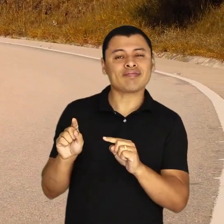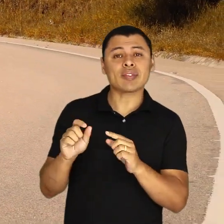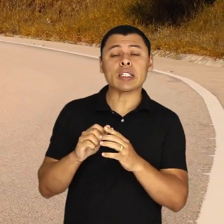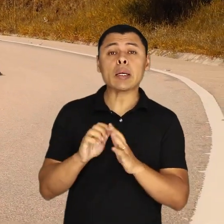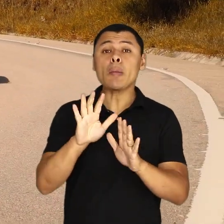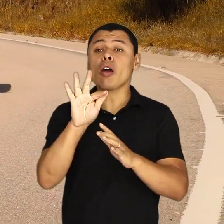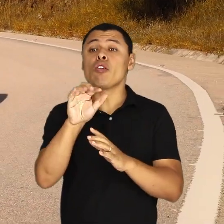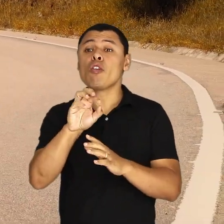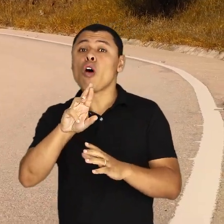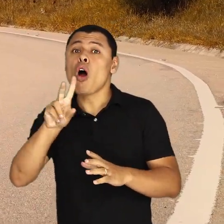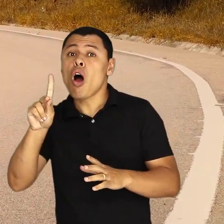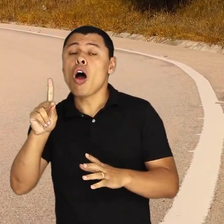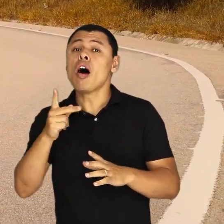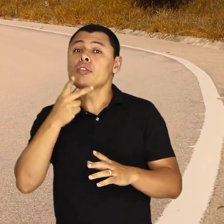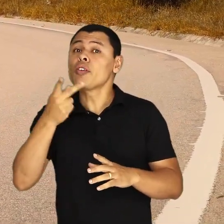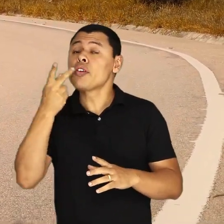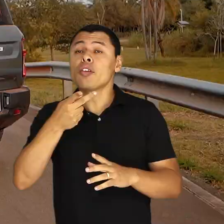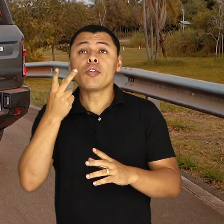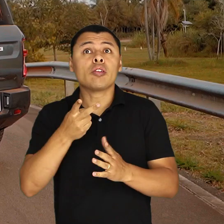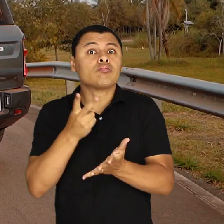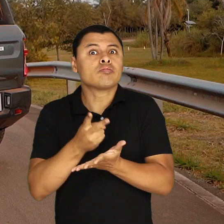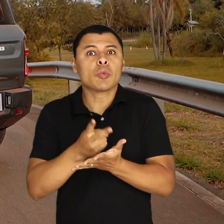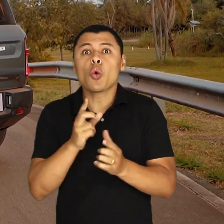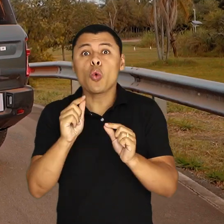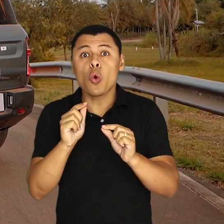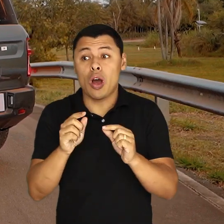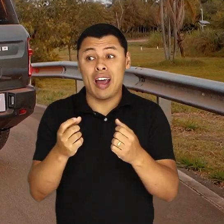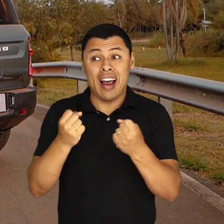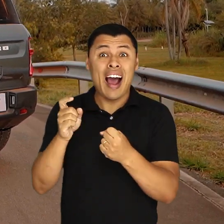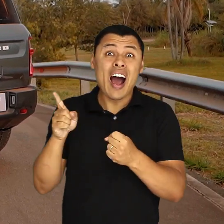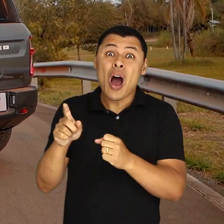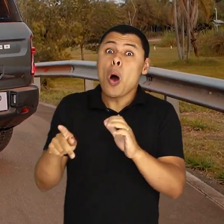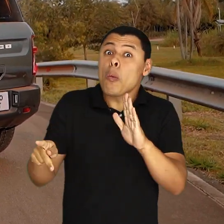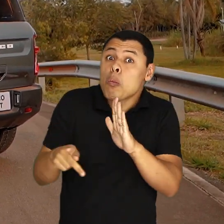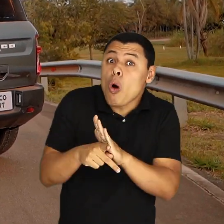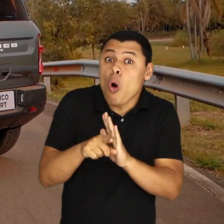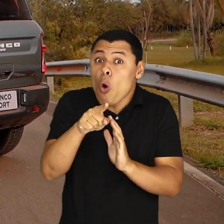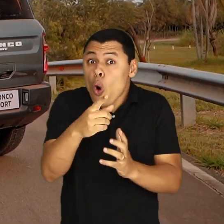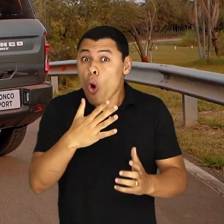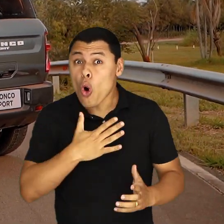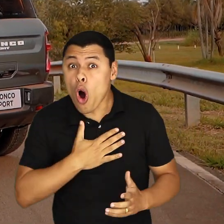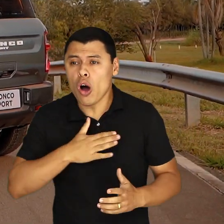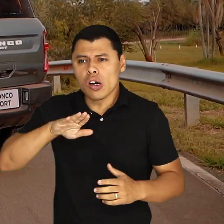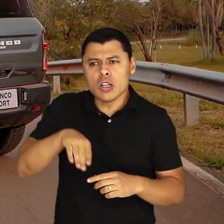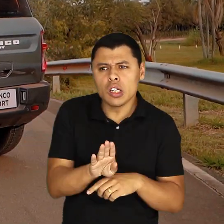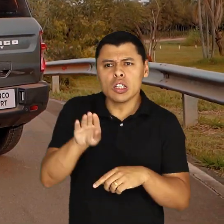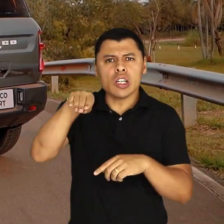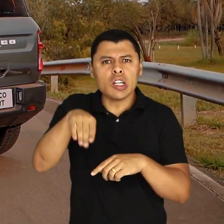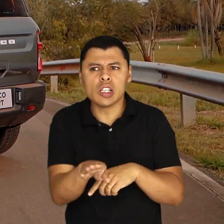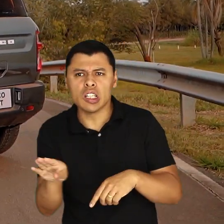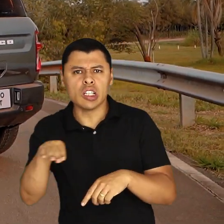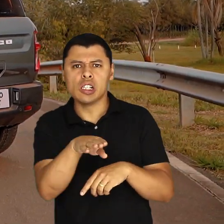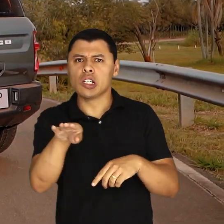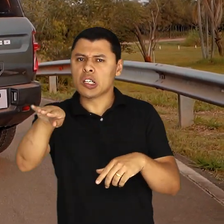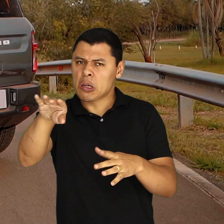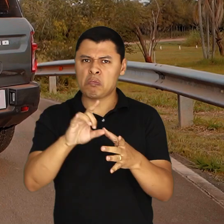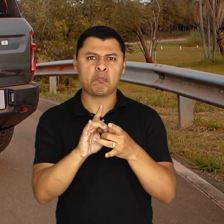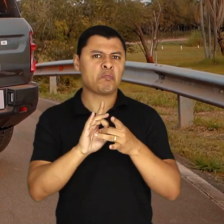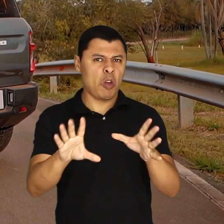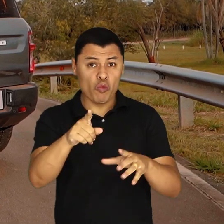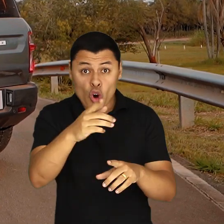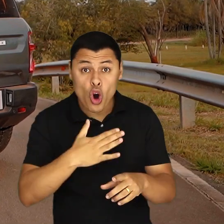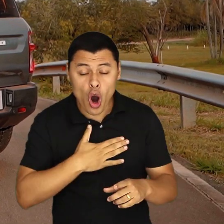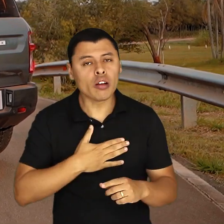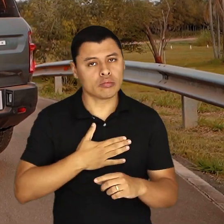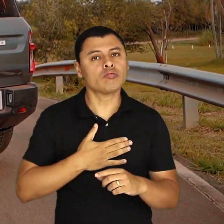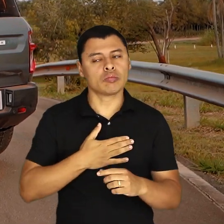Agora, a Ford defende a ideia de que esse veículo aqui é voltado para um público que realmente gosta de um off-road, que pode e tem uma capacidade